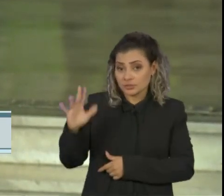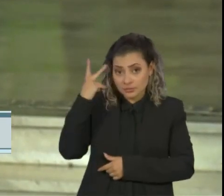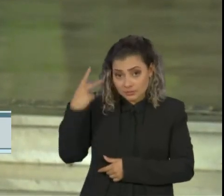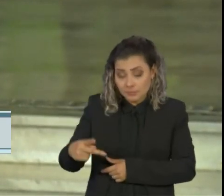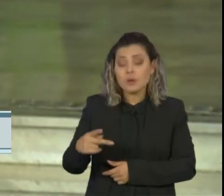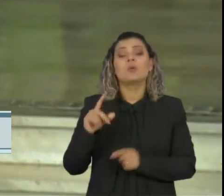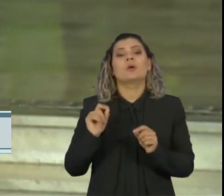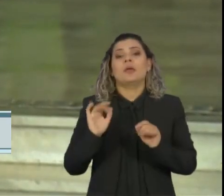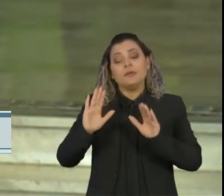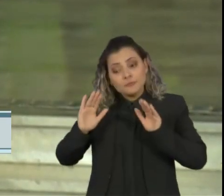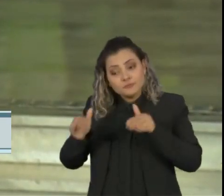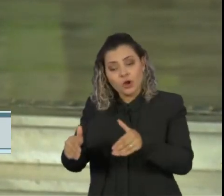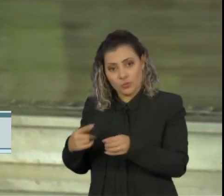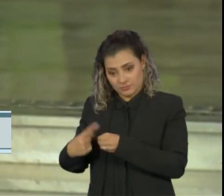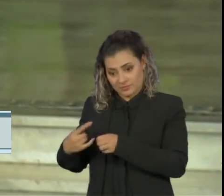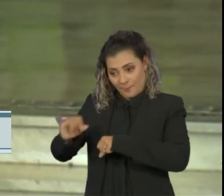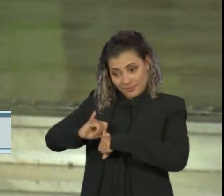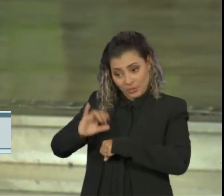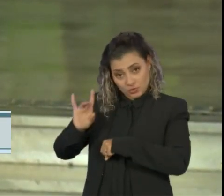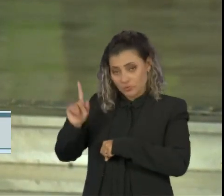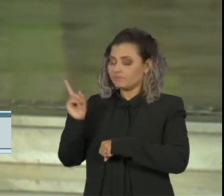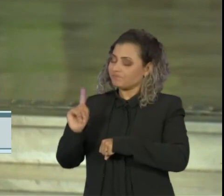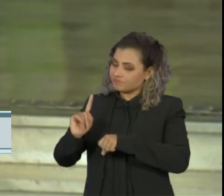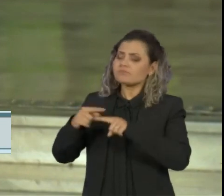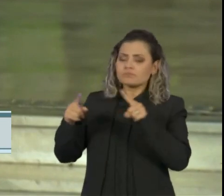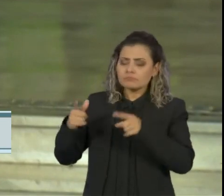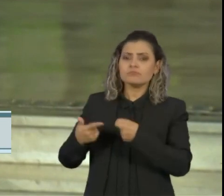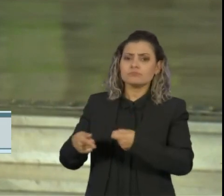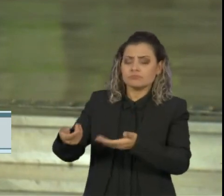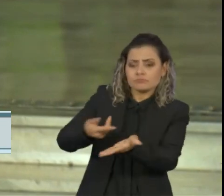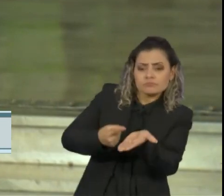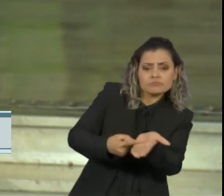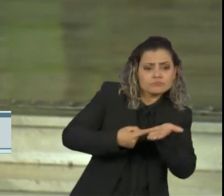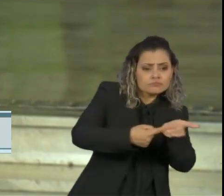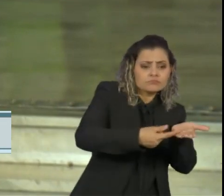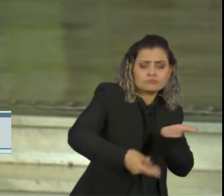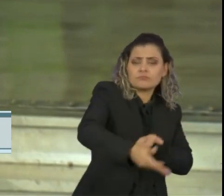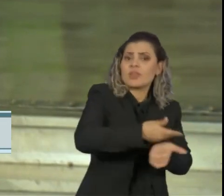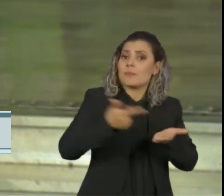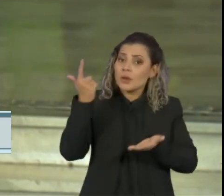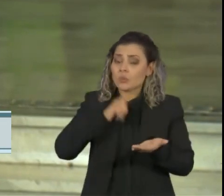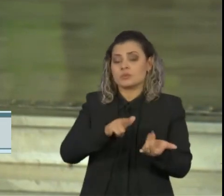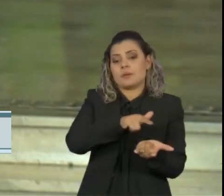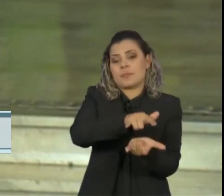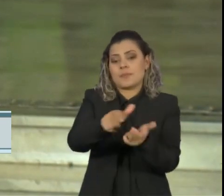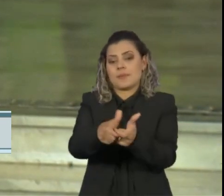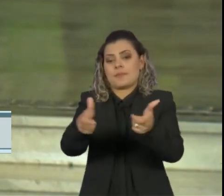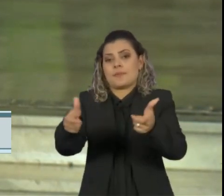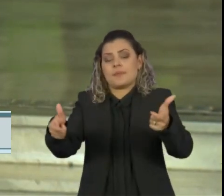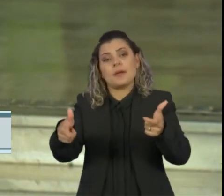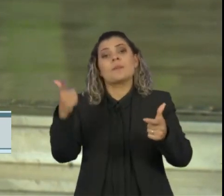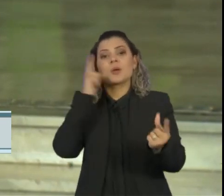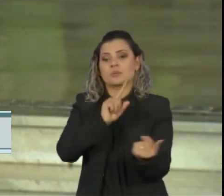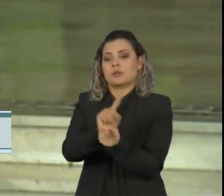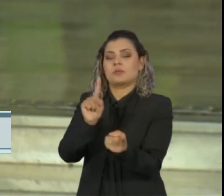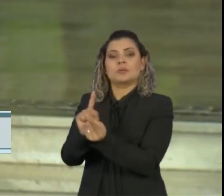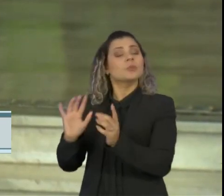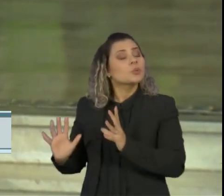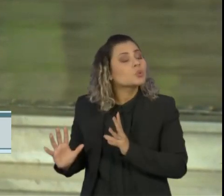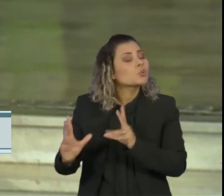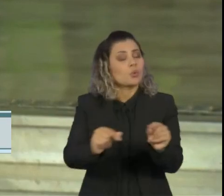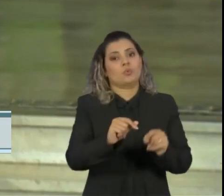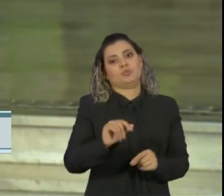olhar regional está sendo feito, inclusive, para otimizar, a capacidade hospitalar, para que todos tenham